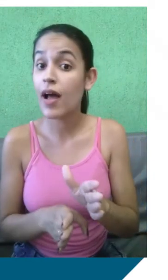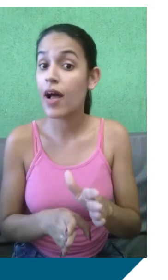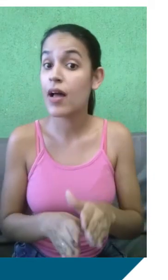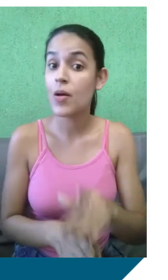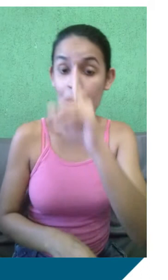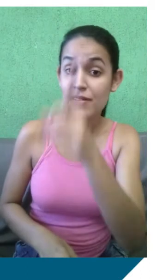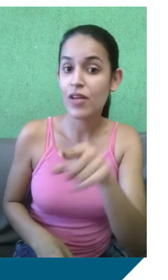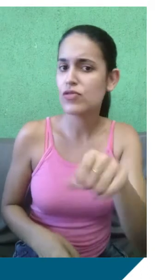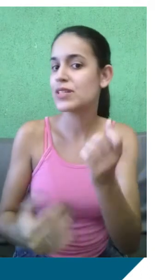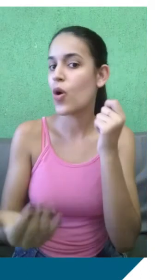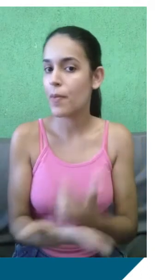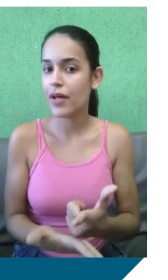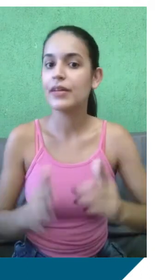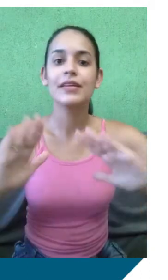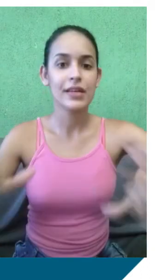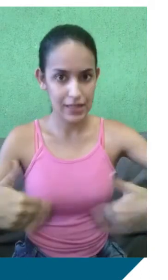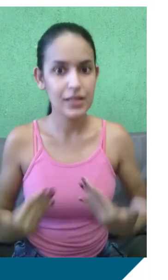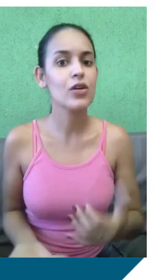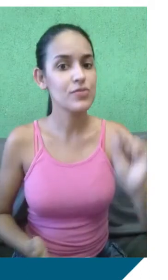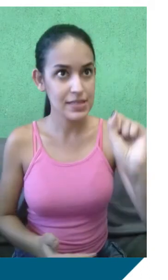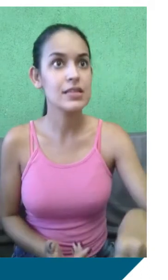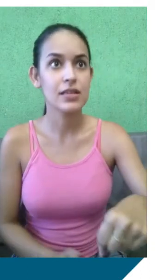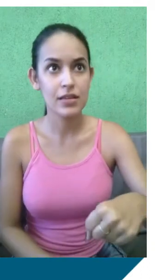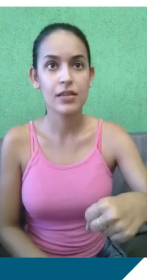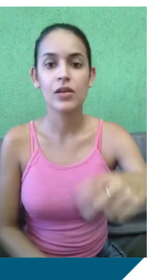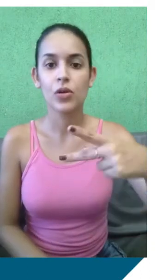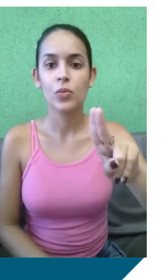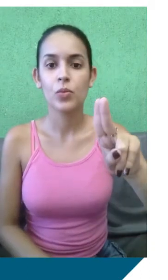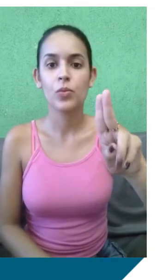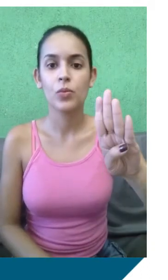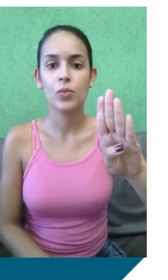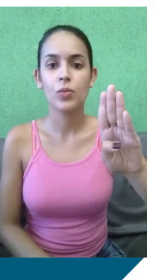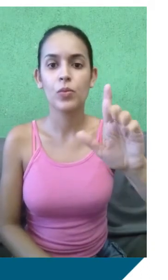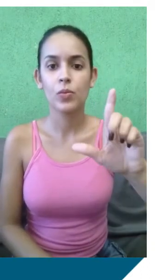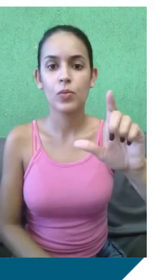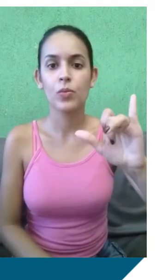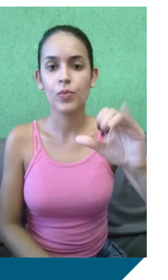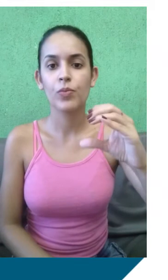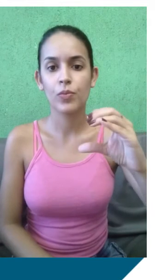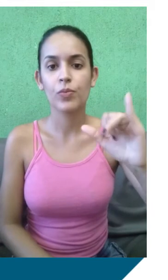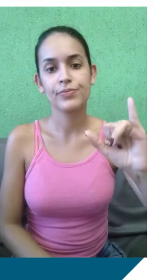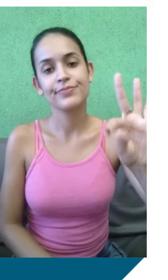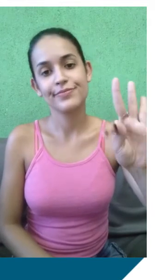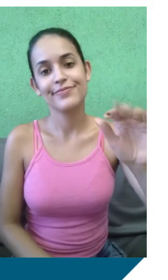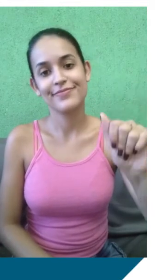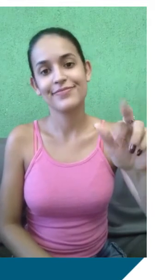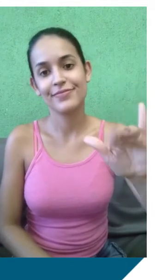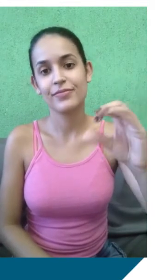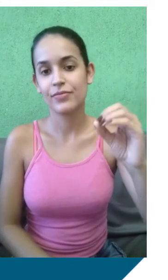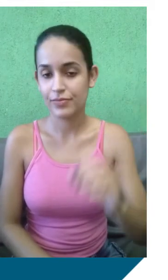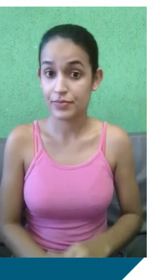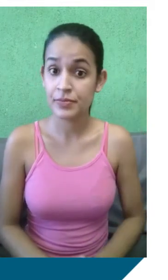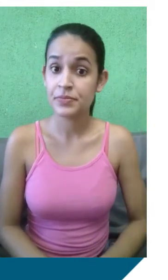possíveis interlocutores a adquirir produtos, nesse caso da ótica Olho Vivo. Em nenhuma das demais